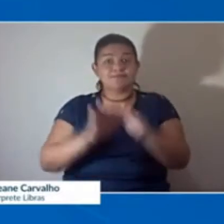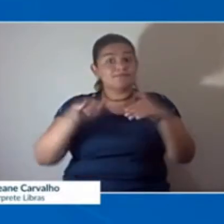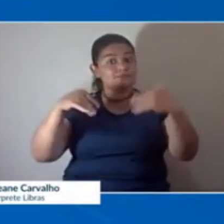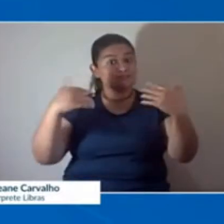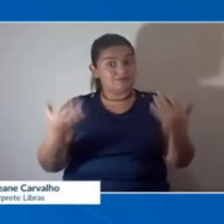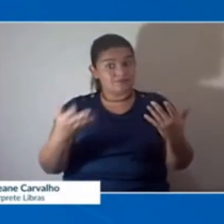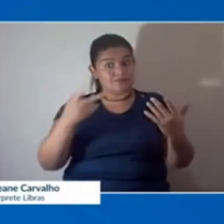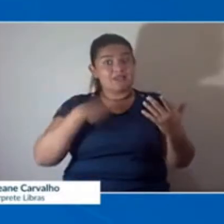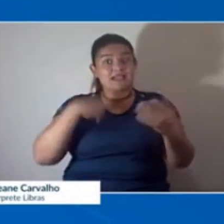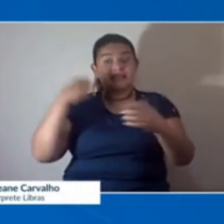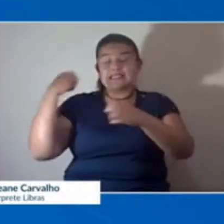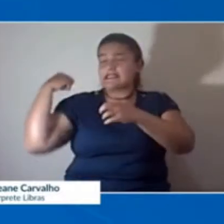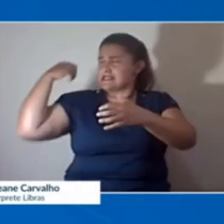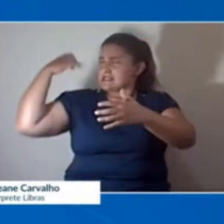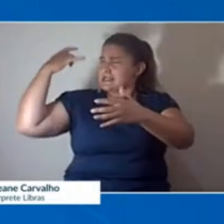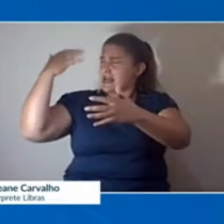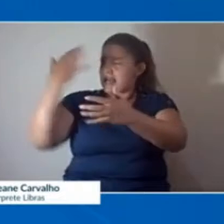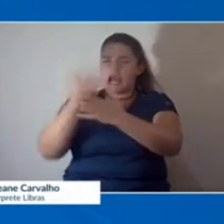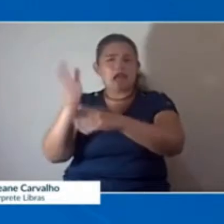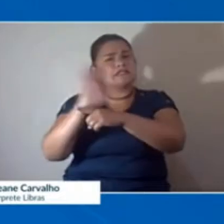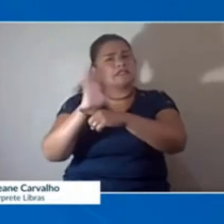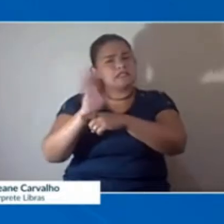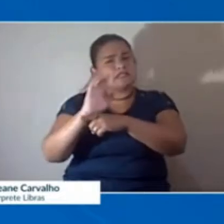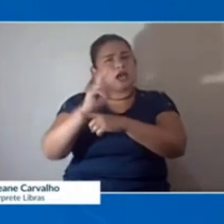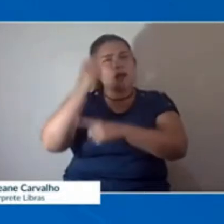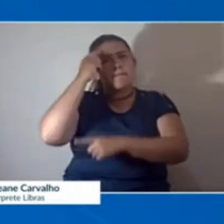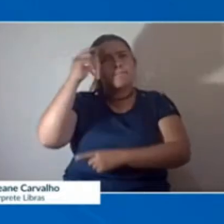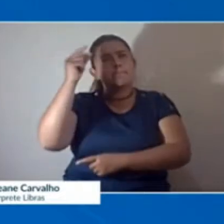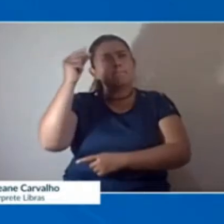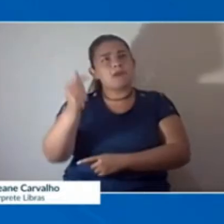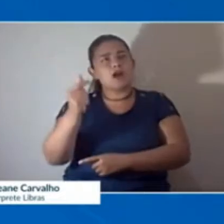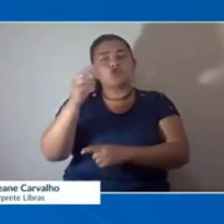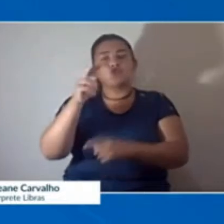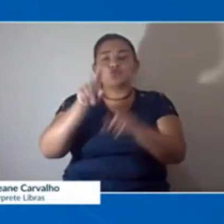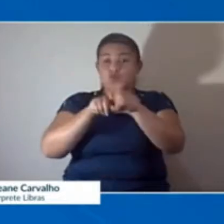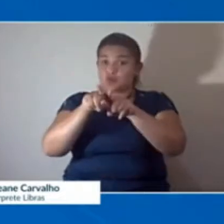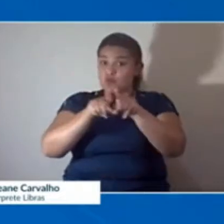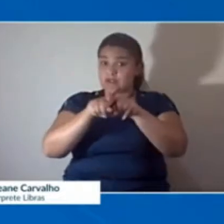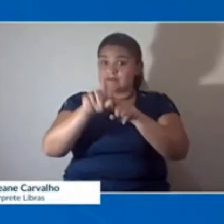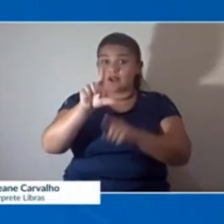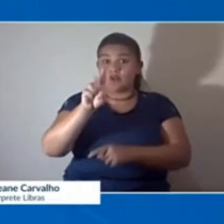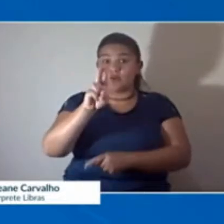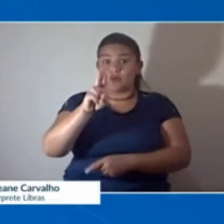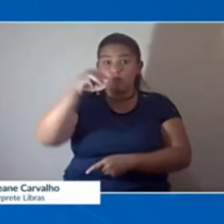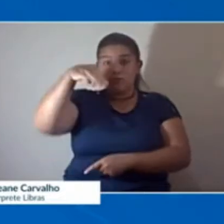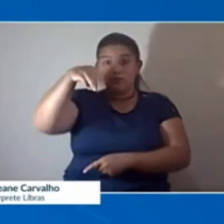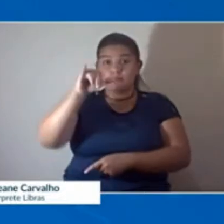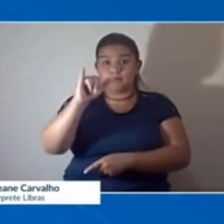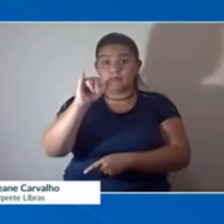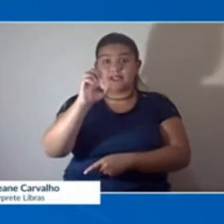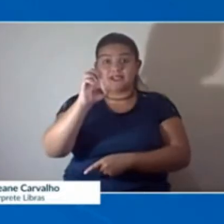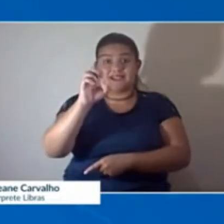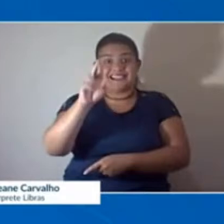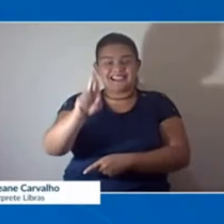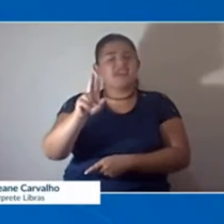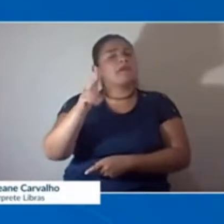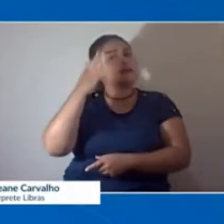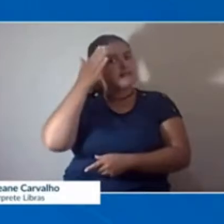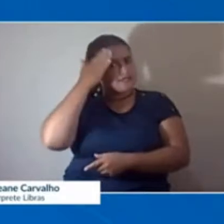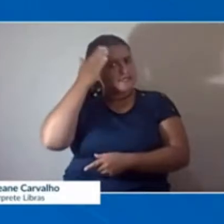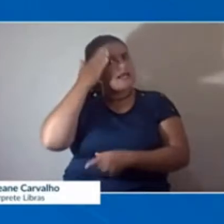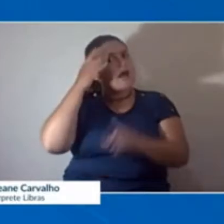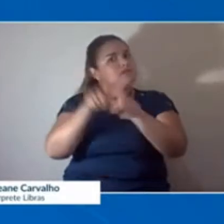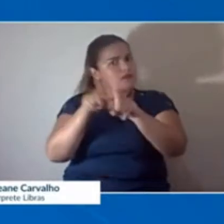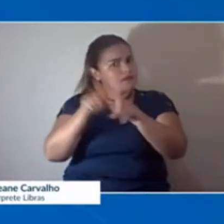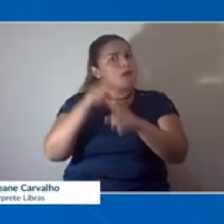imediatamente nos Irmãos Lumière. Mas o que pouca gente sabe é que também havia mulheres fazendo filmes, como a